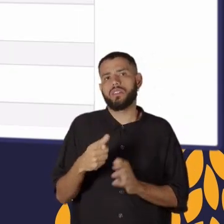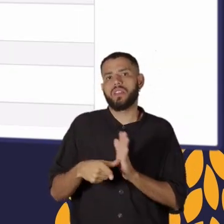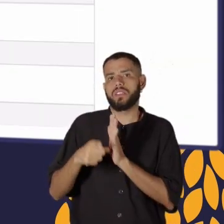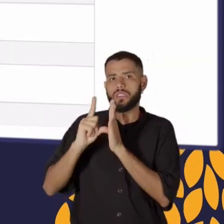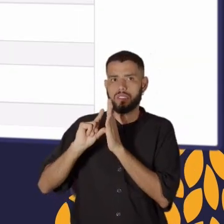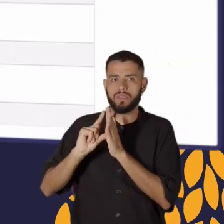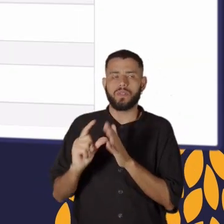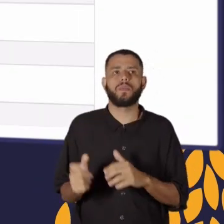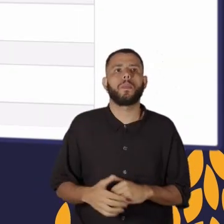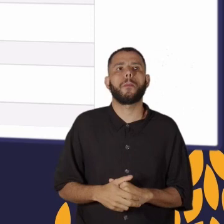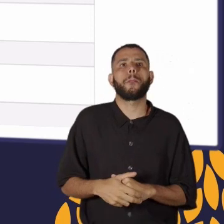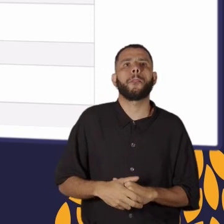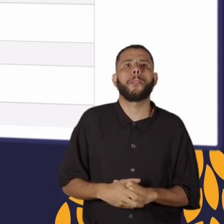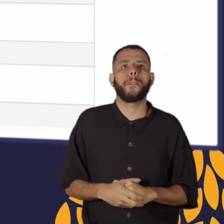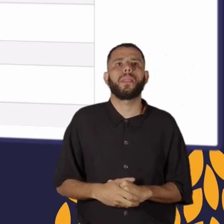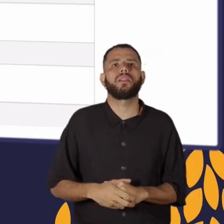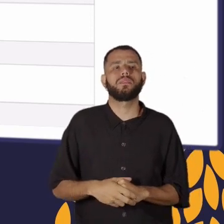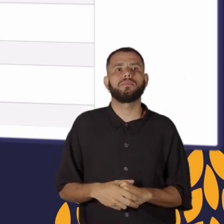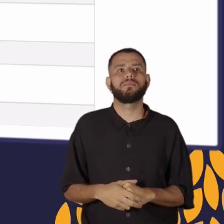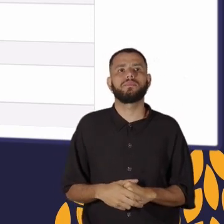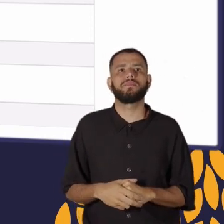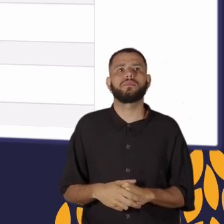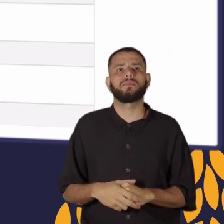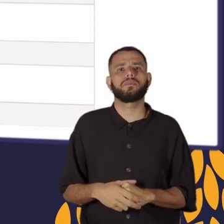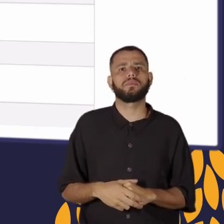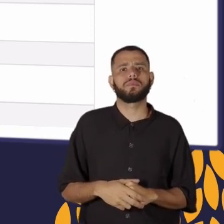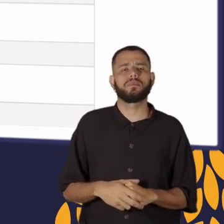Bom, esse é